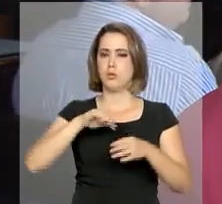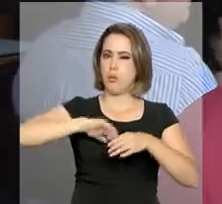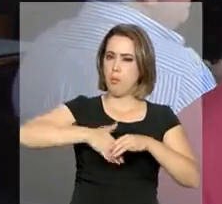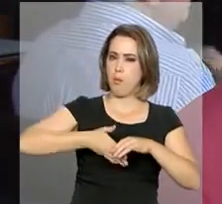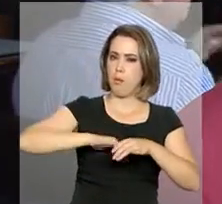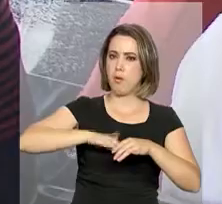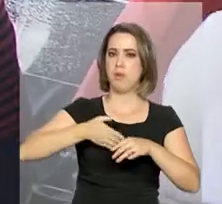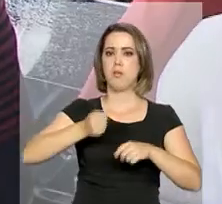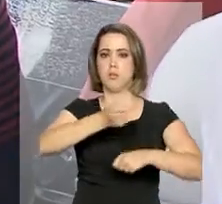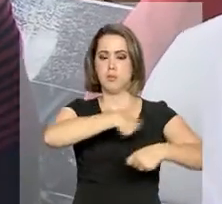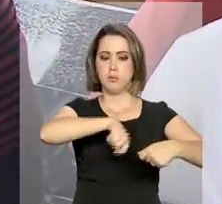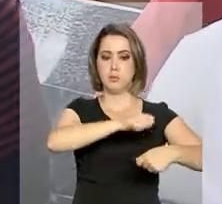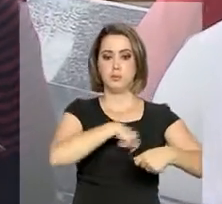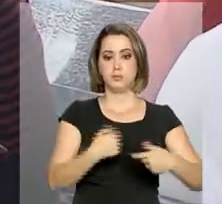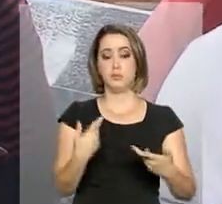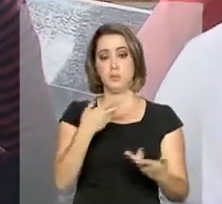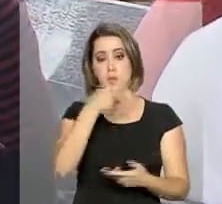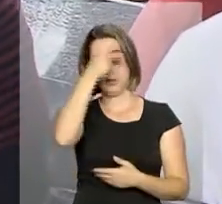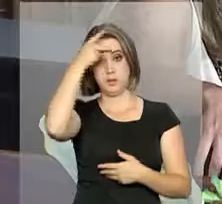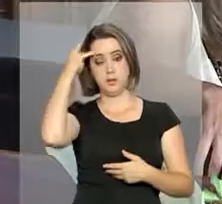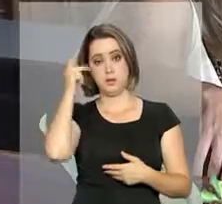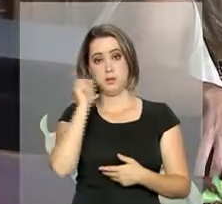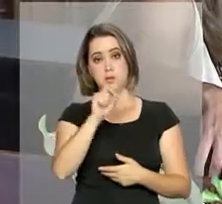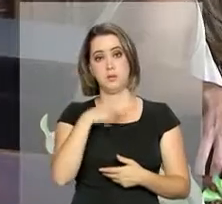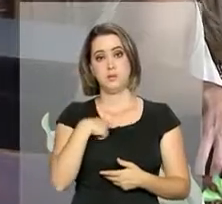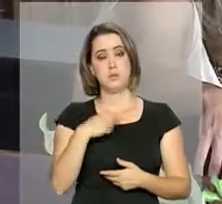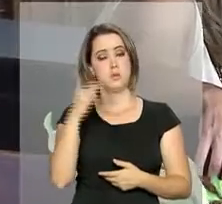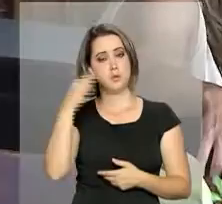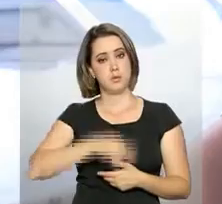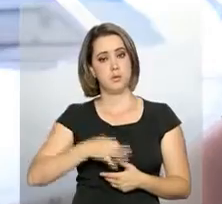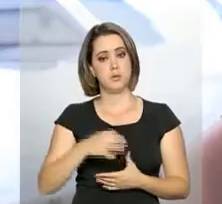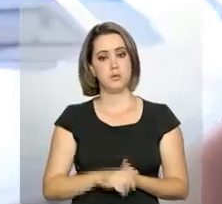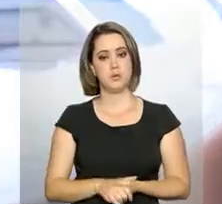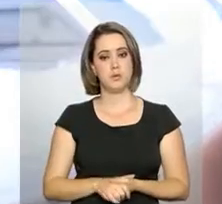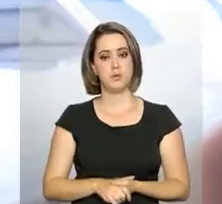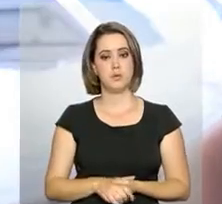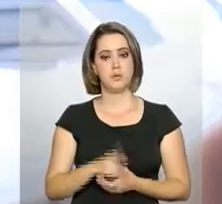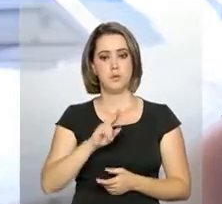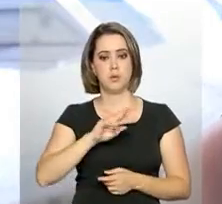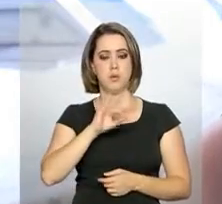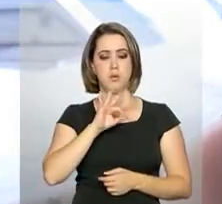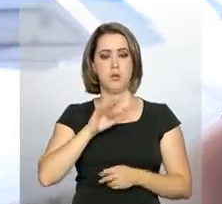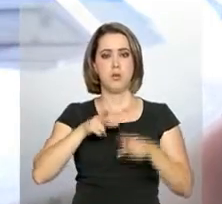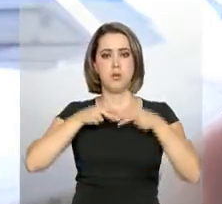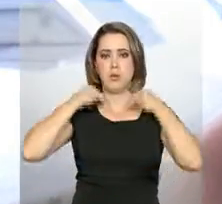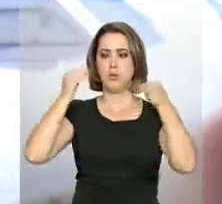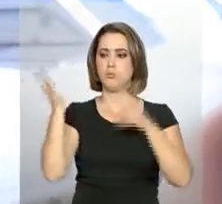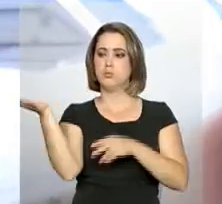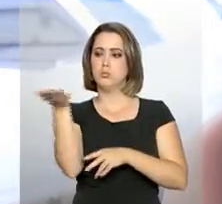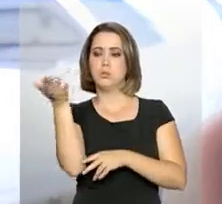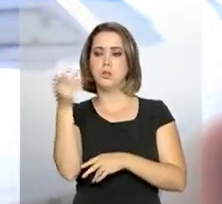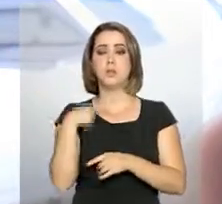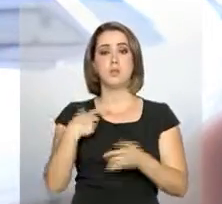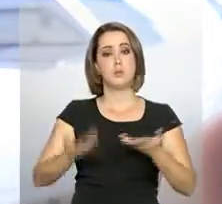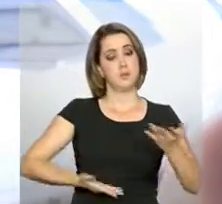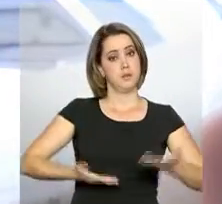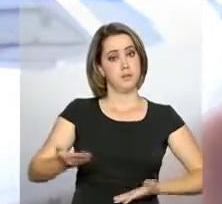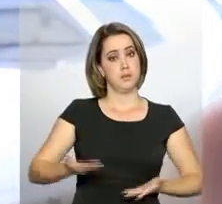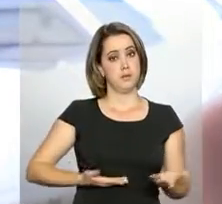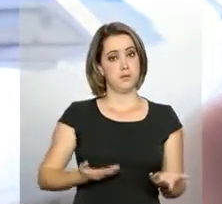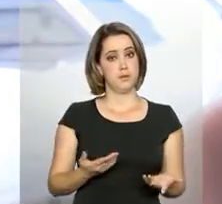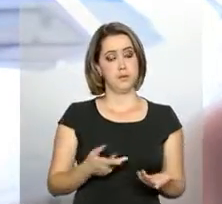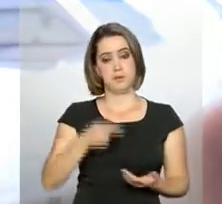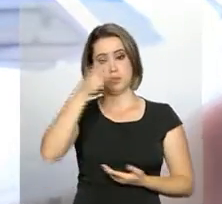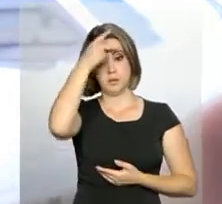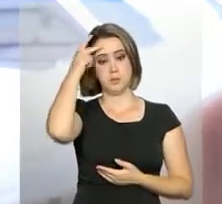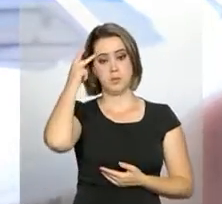e dos cozinheiros. E para os consumidores, fica uma certeza. Com relação ao garçom, é sempre muito ligado ao serviço prestado. Então as